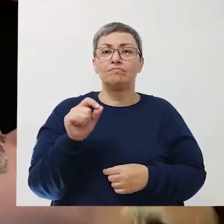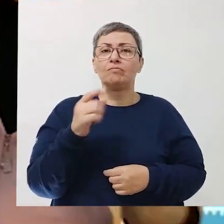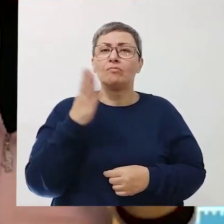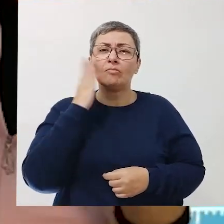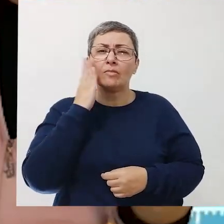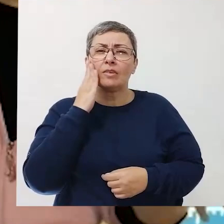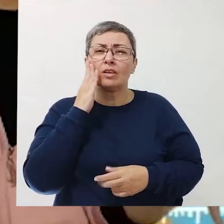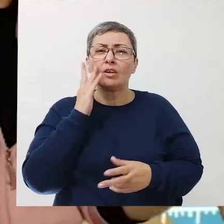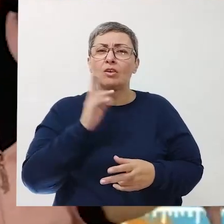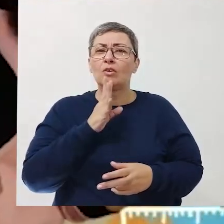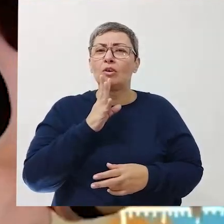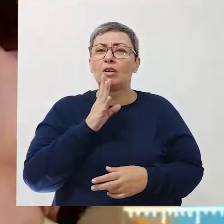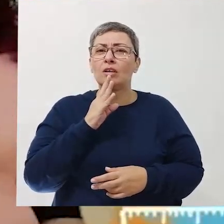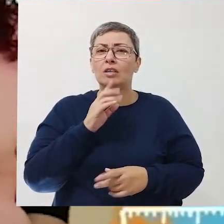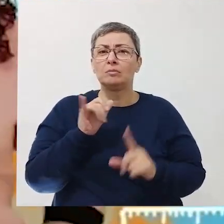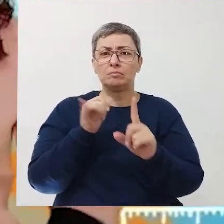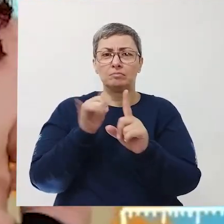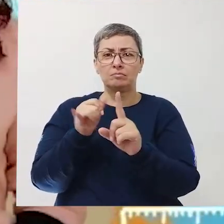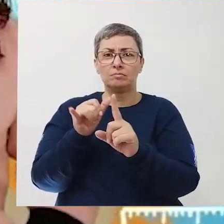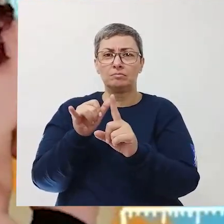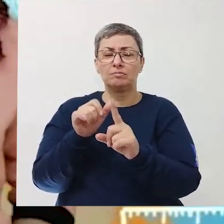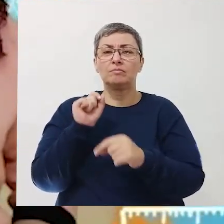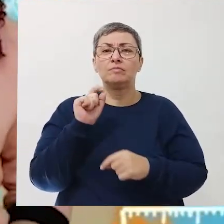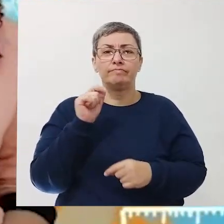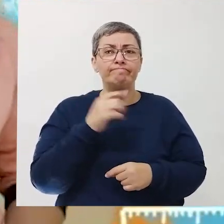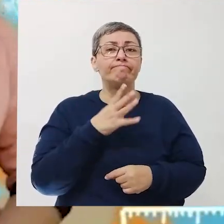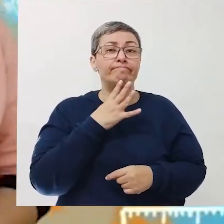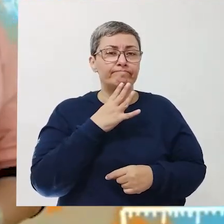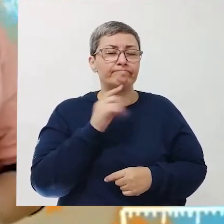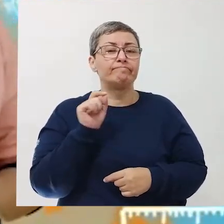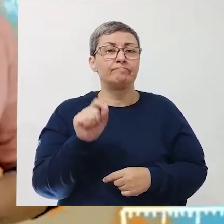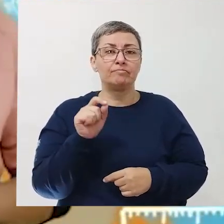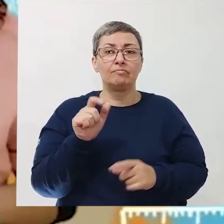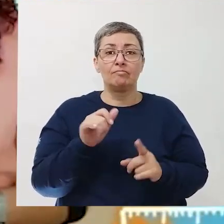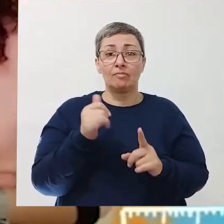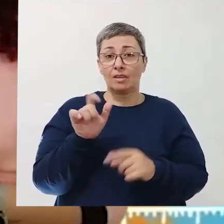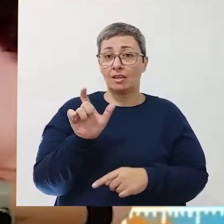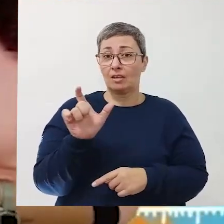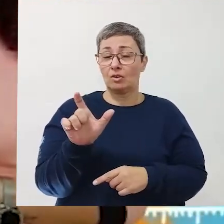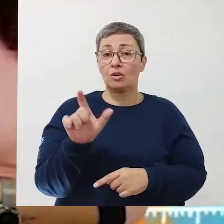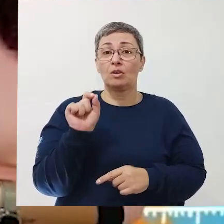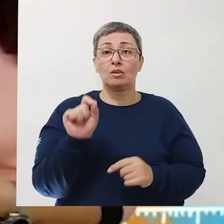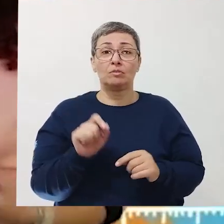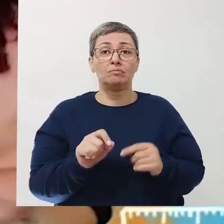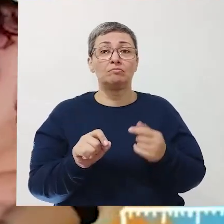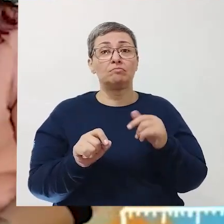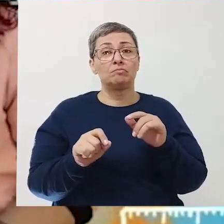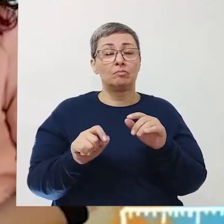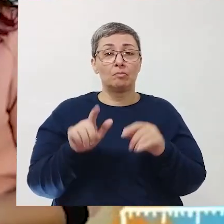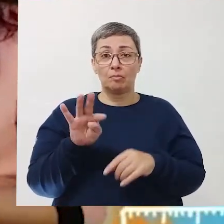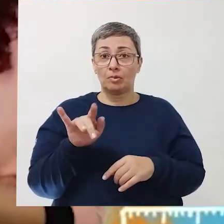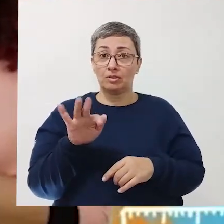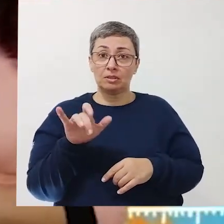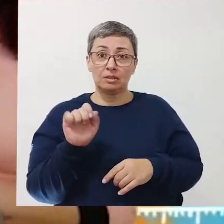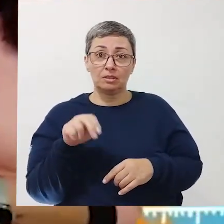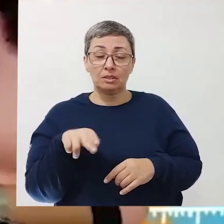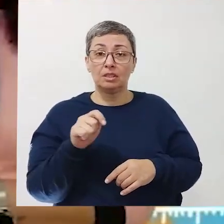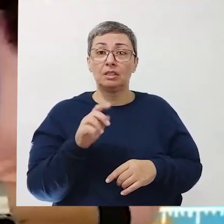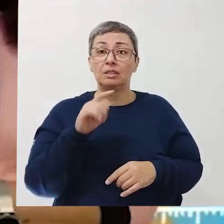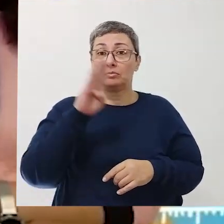Bullying Bullying Bullying Bullying Como é professora Fernanda? Como é professora Thalita? Traz pra gente essa